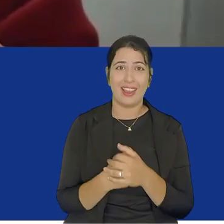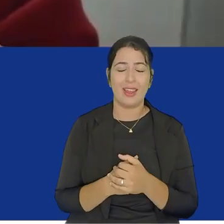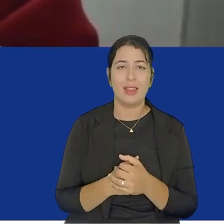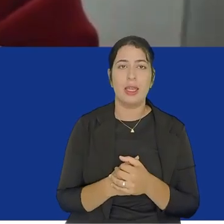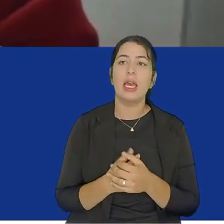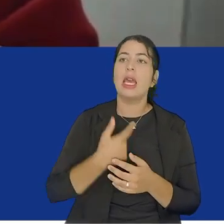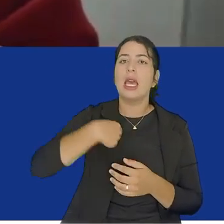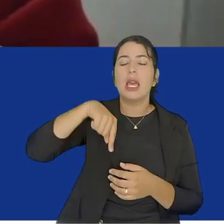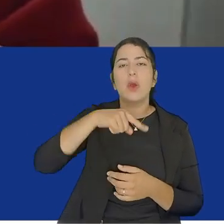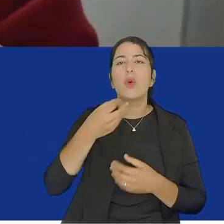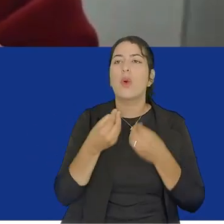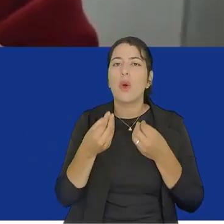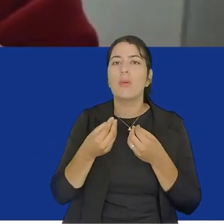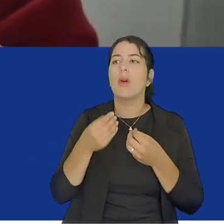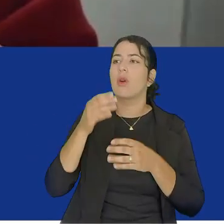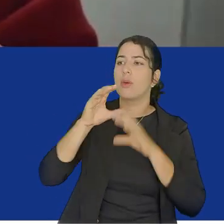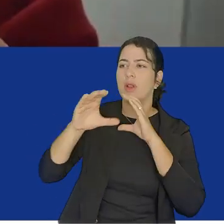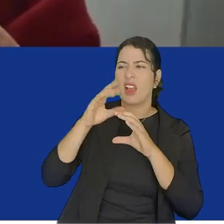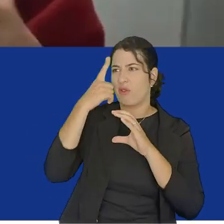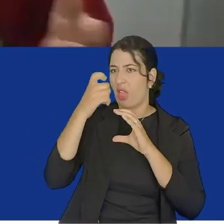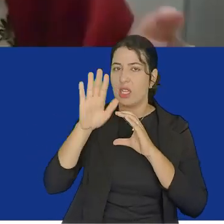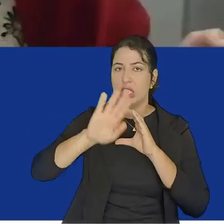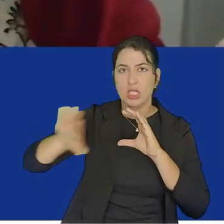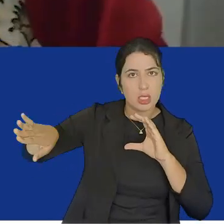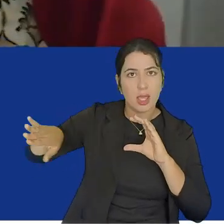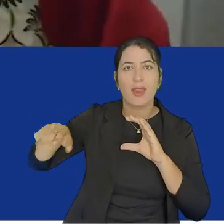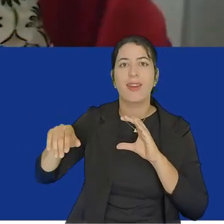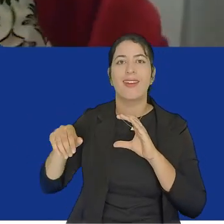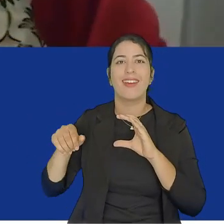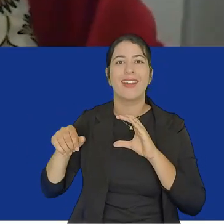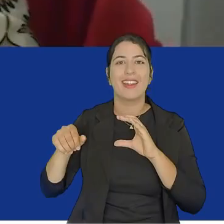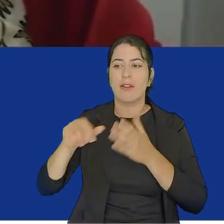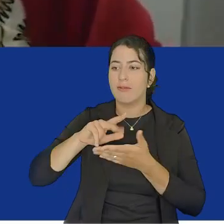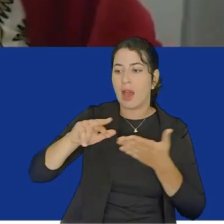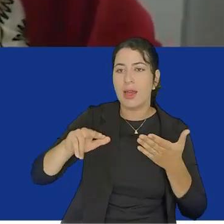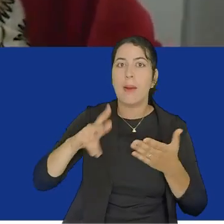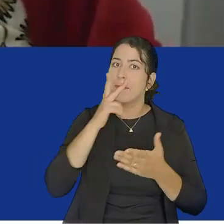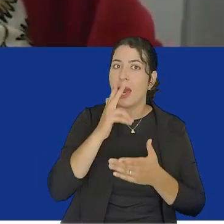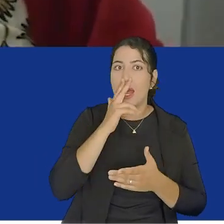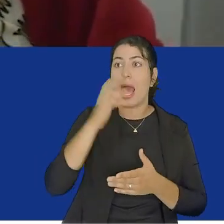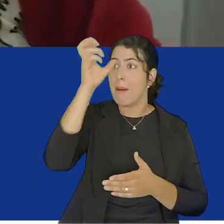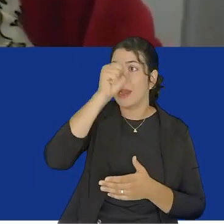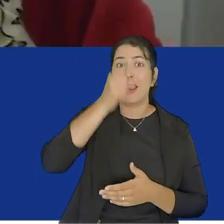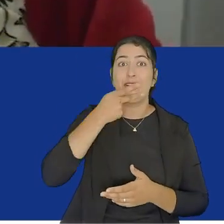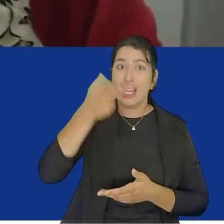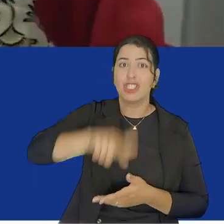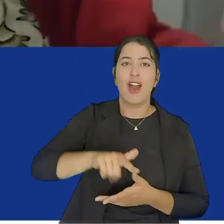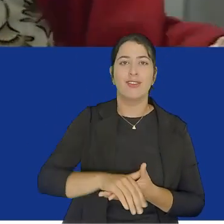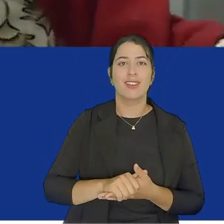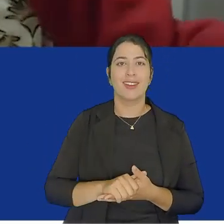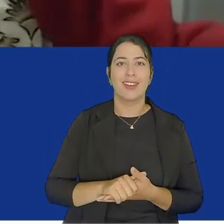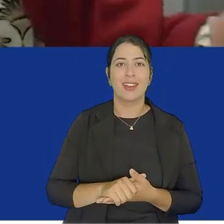caminhos, outras portas. Aí eu já ouvi de algumas pessoas, nossa, então eu vou ter que aprender a falar de novo. Nossa, eu vou ter que aprender